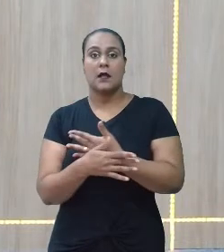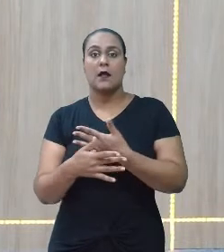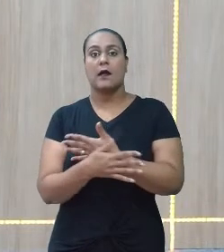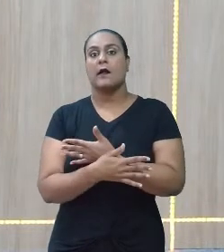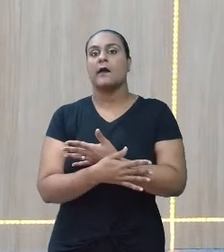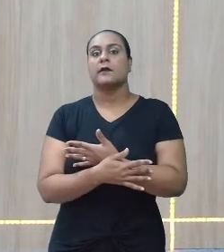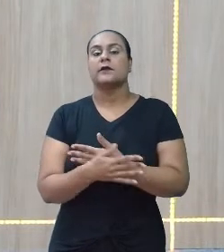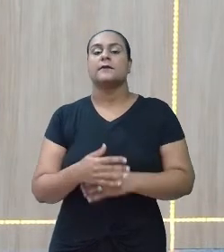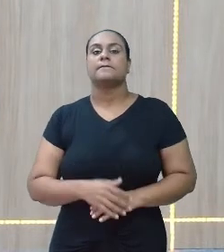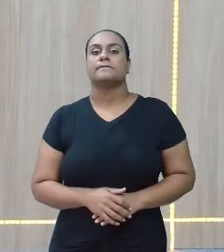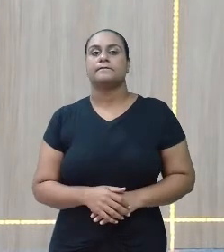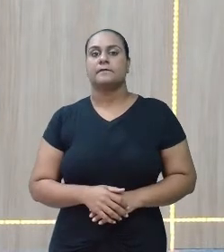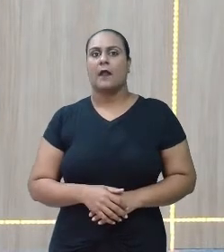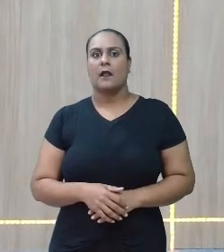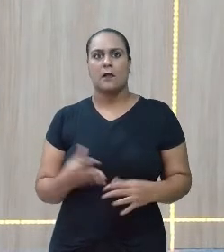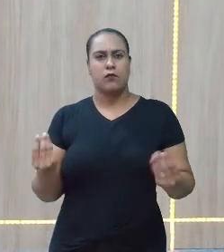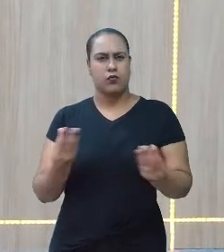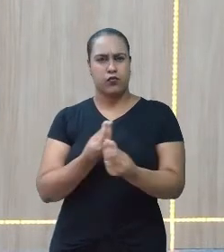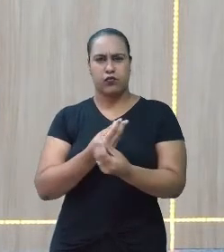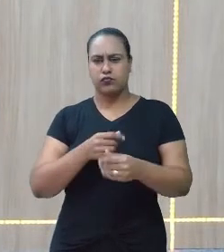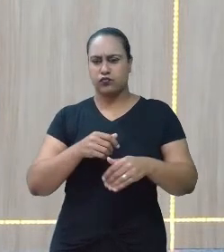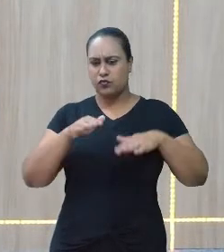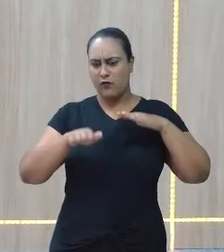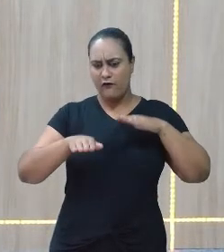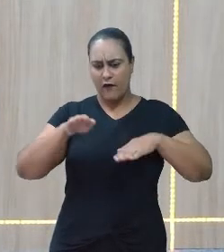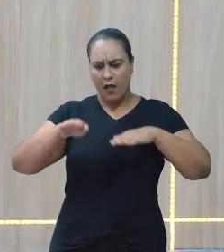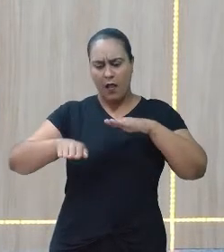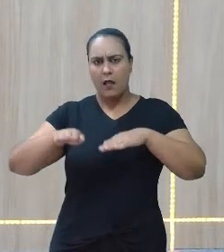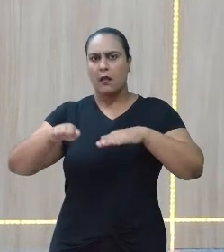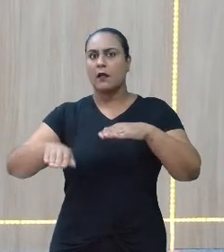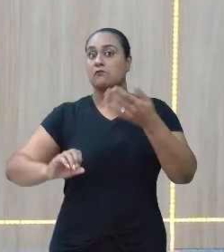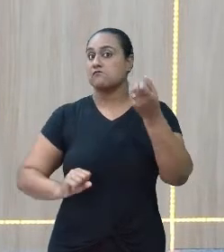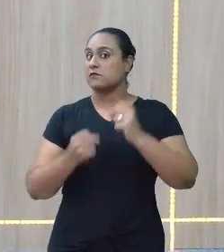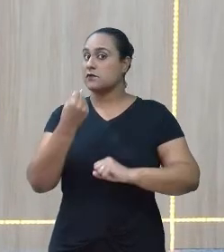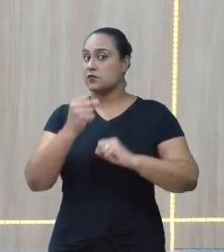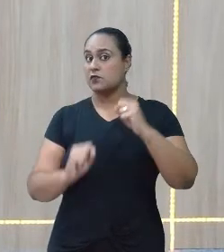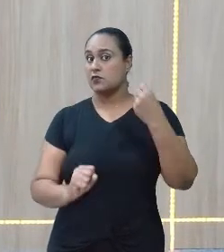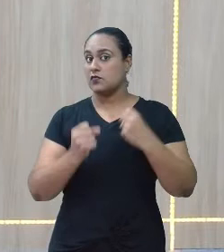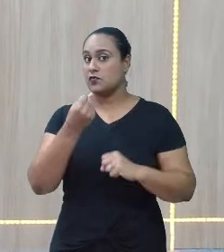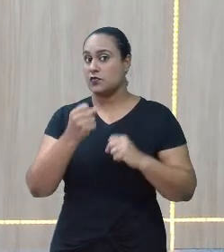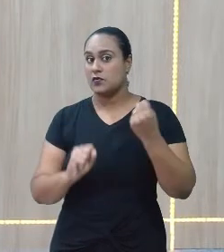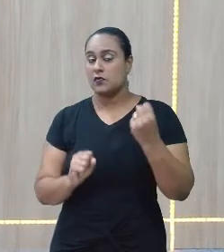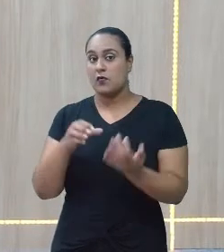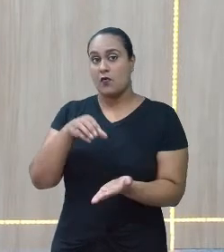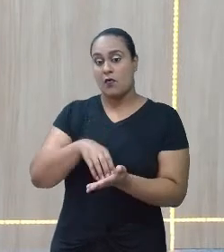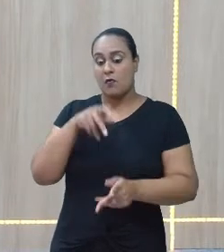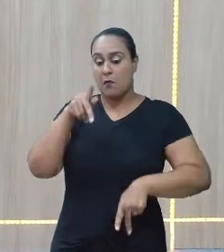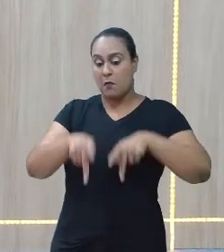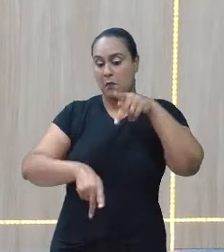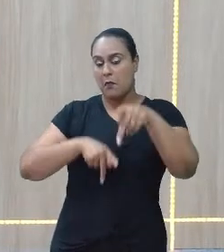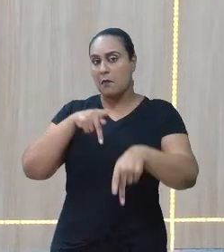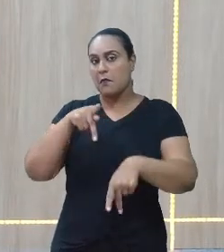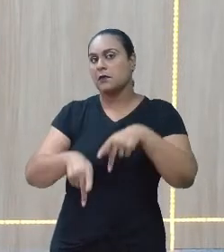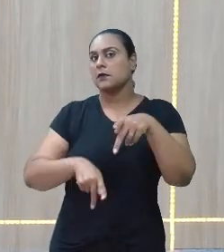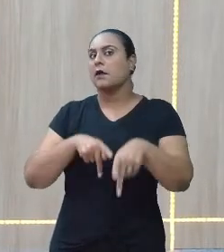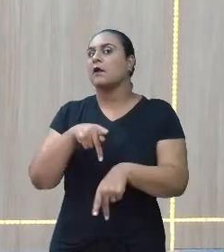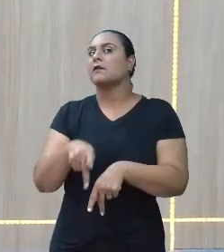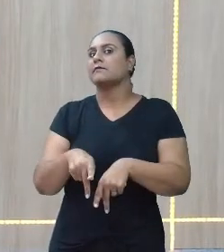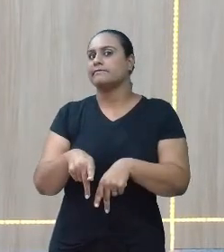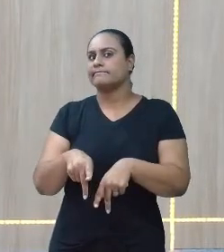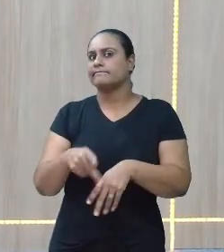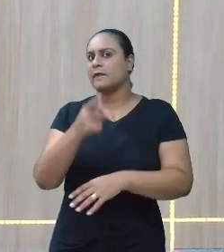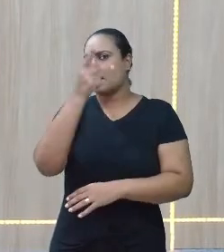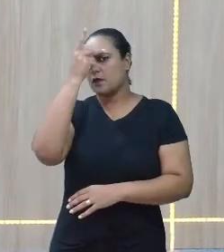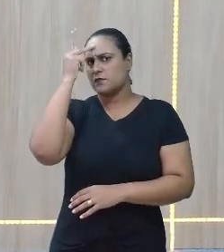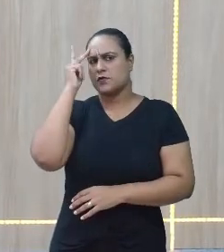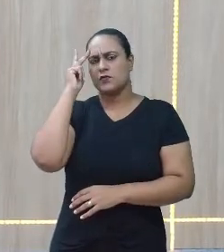de veículos, com um grande número de indústrias, a concentração muito grande populacional. E aí faz com que pessoas